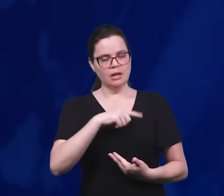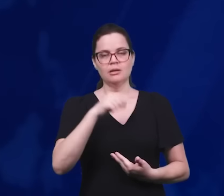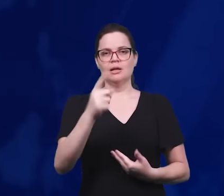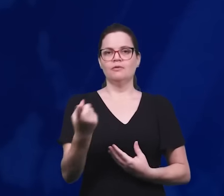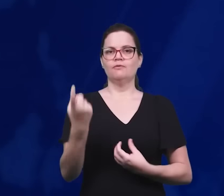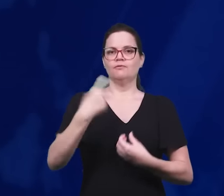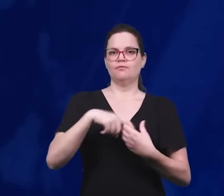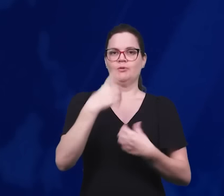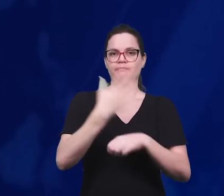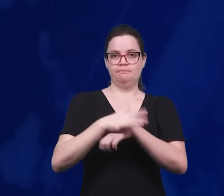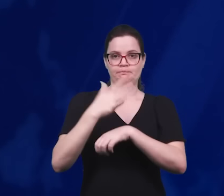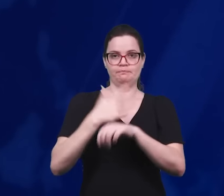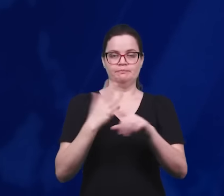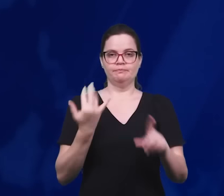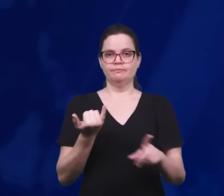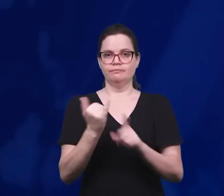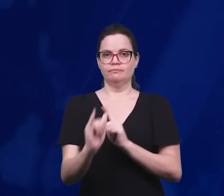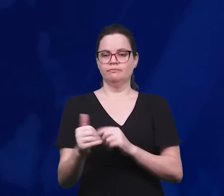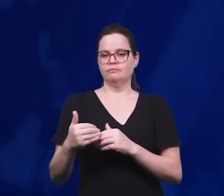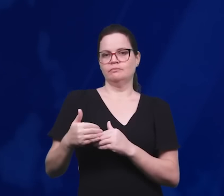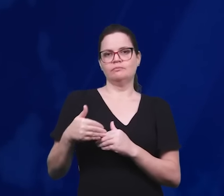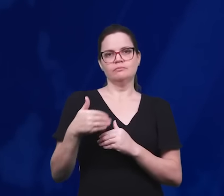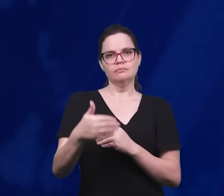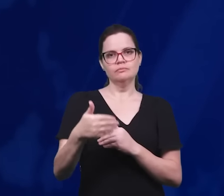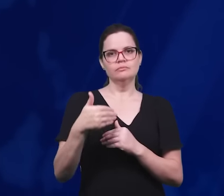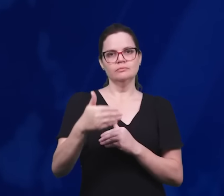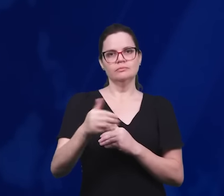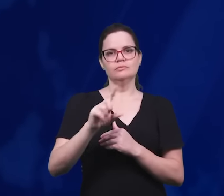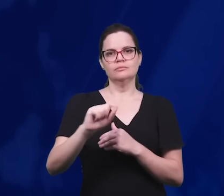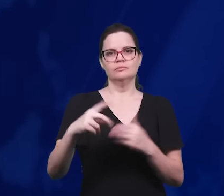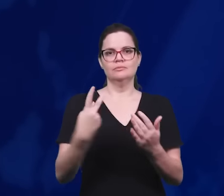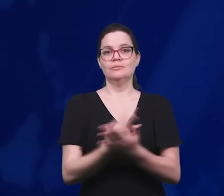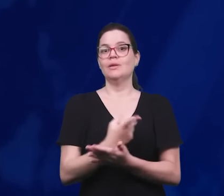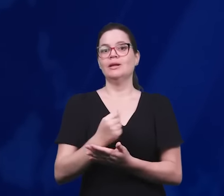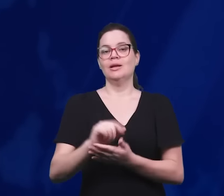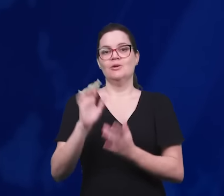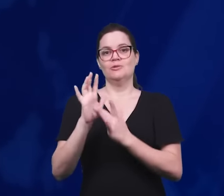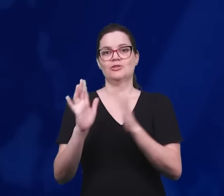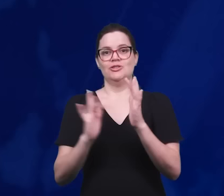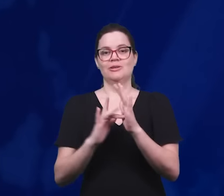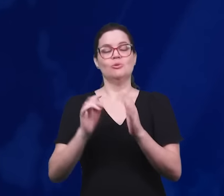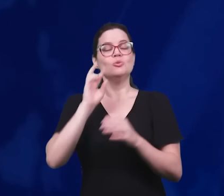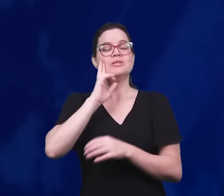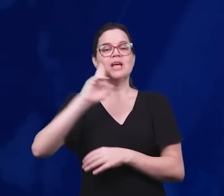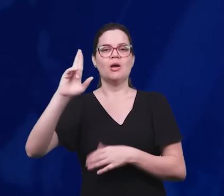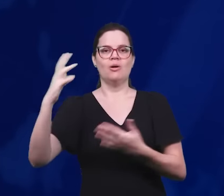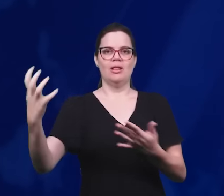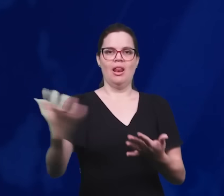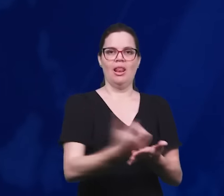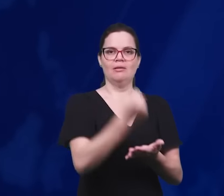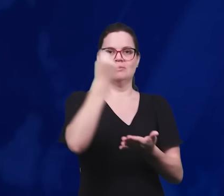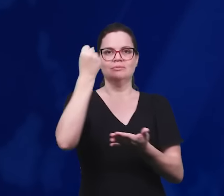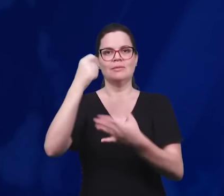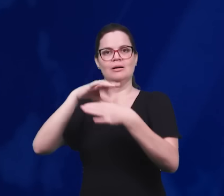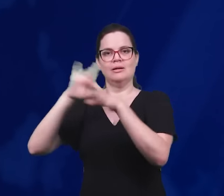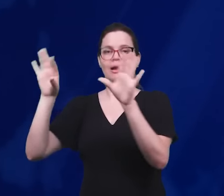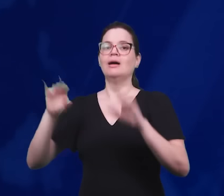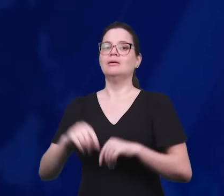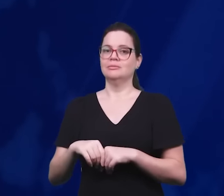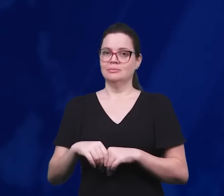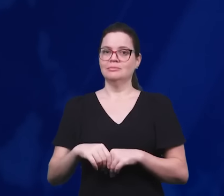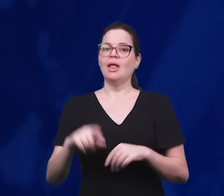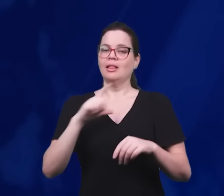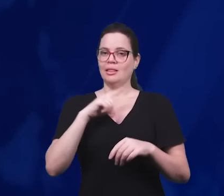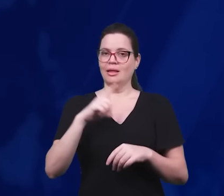A palavra fala que nos próximos momentos Elias é arrebatado para a eternidade num carro de fogo. O